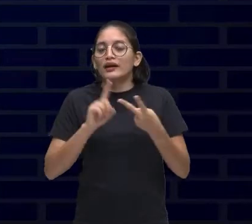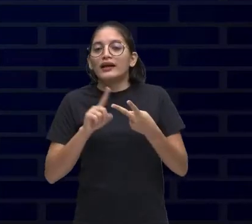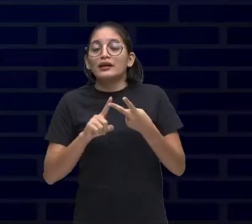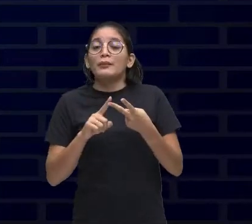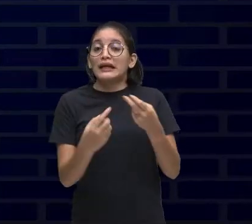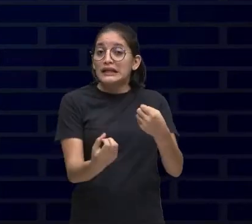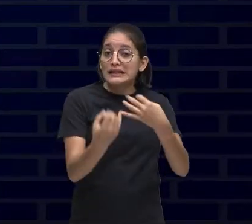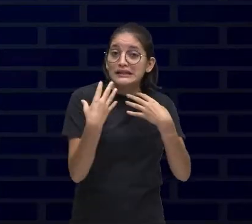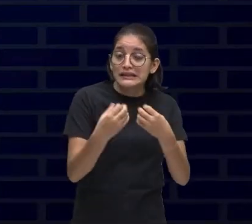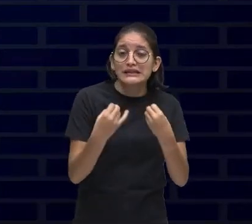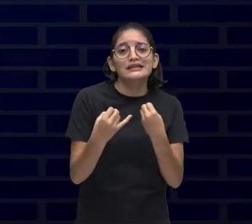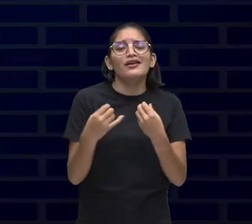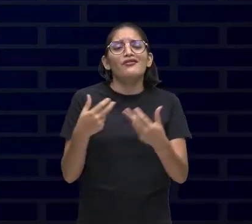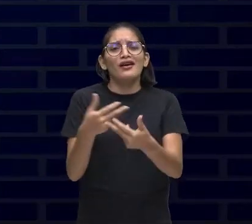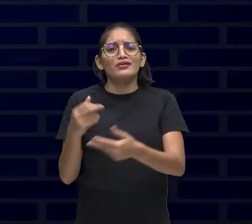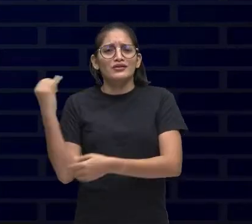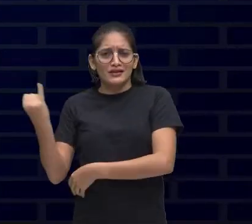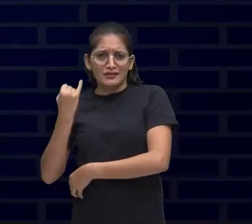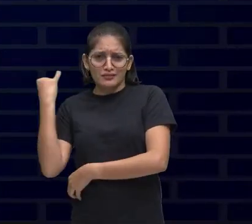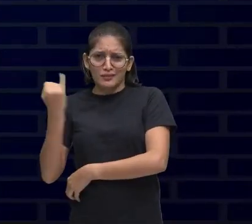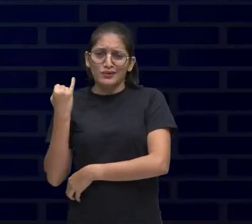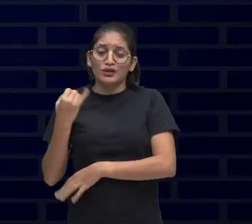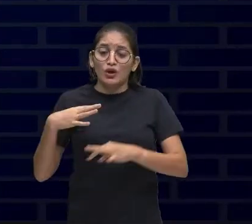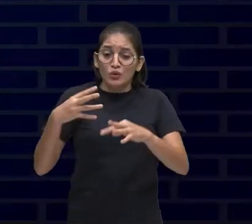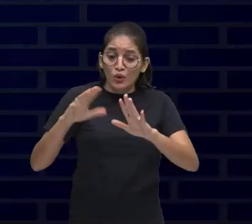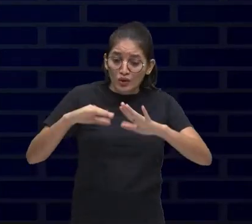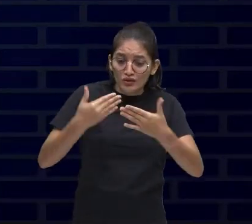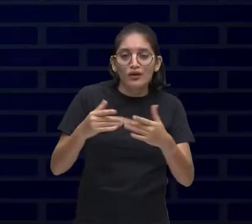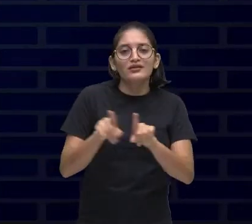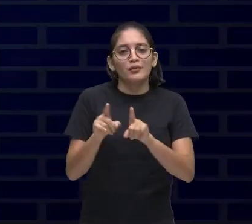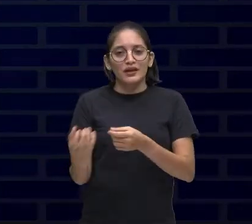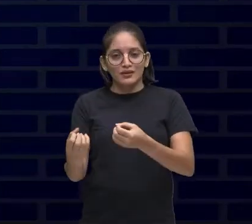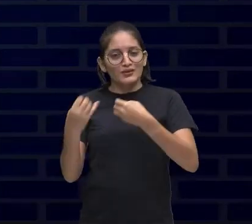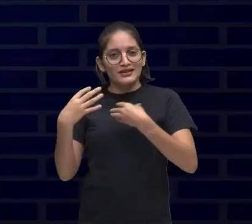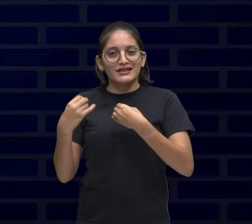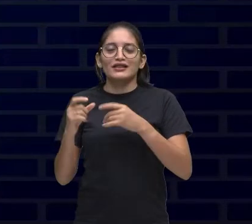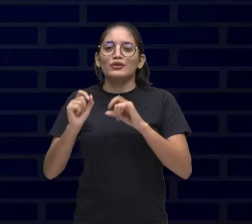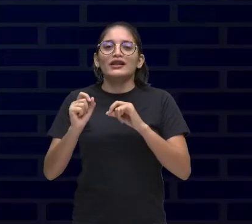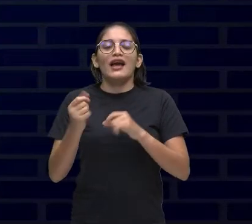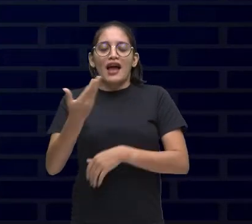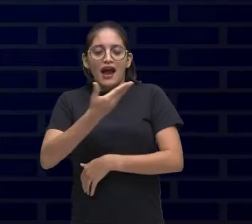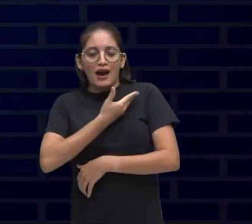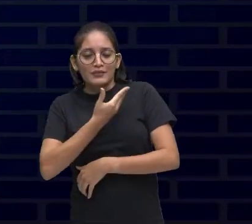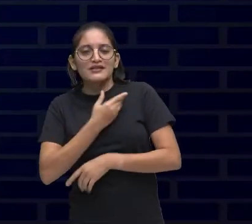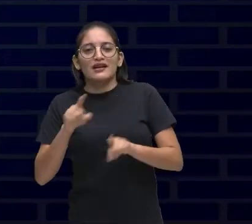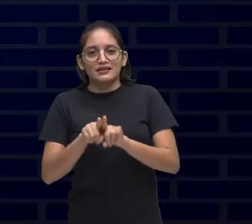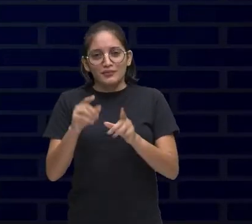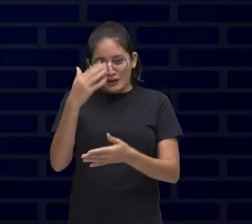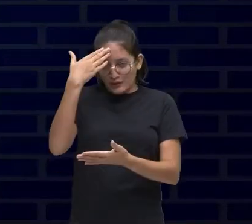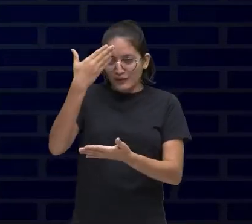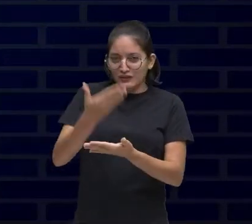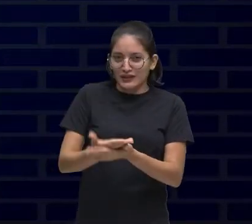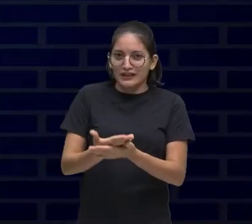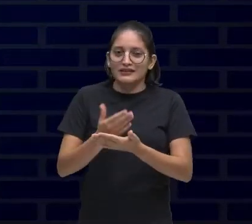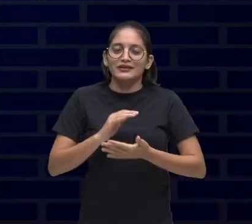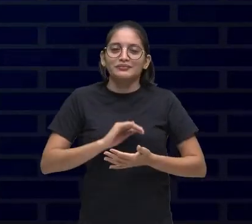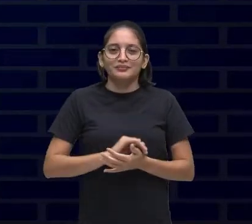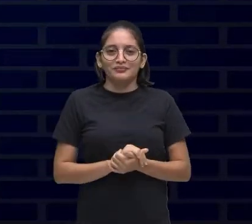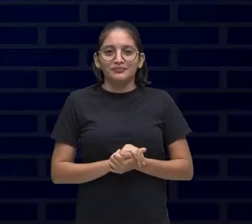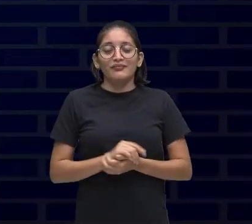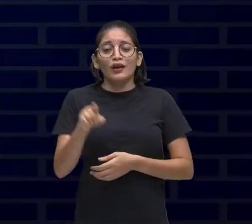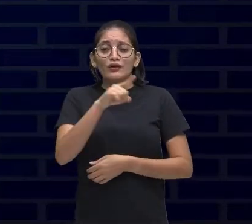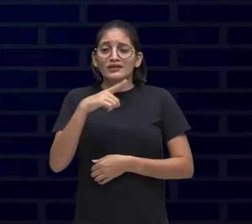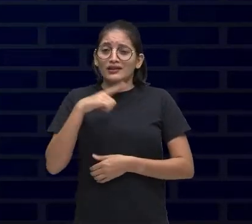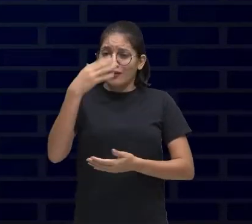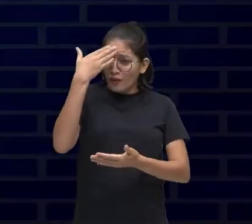as principais coisas importantes que toda escola nos ensina também, que é sobre a amizade e confiança. Podemos sempre ter